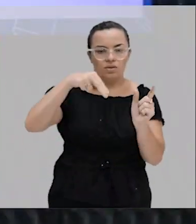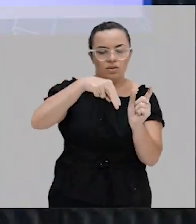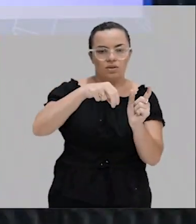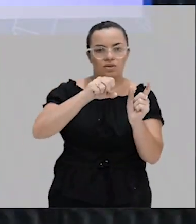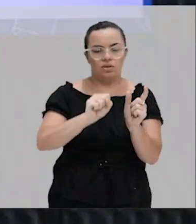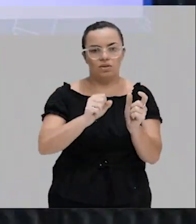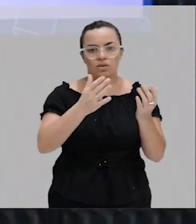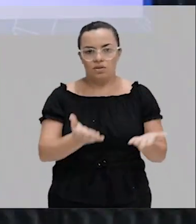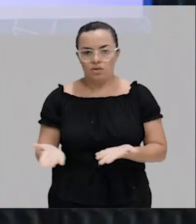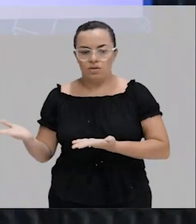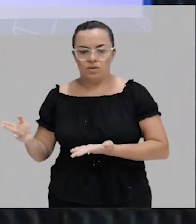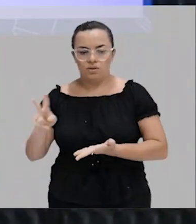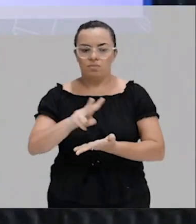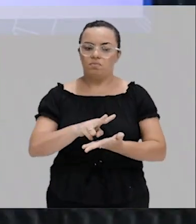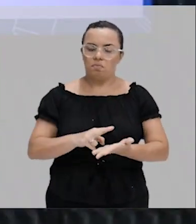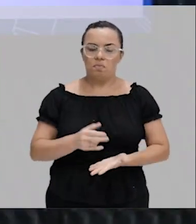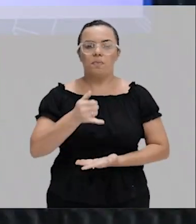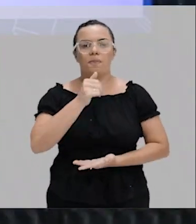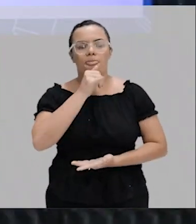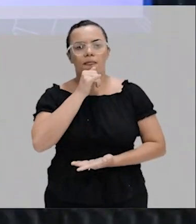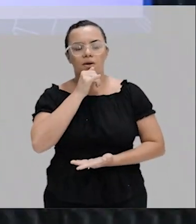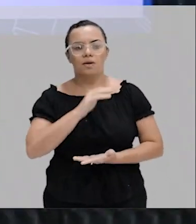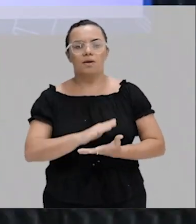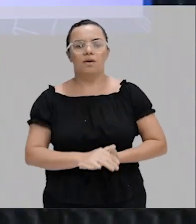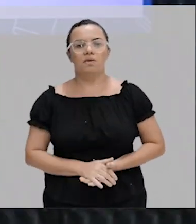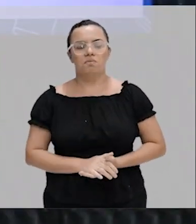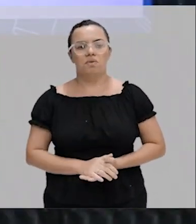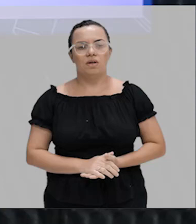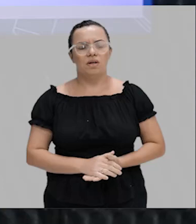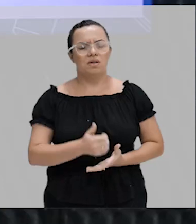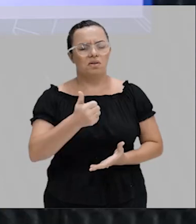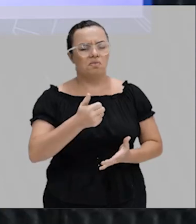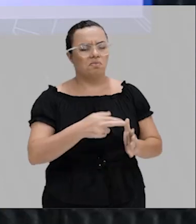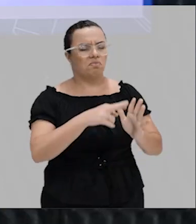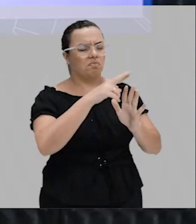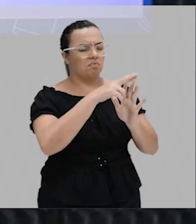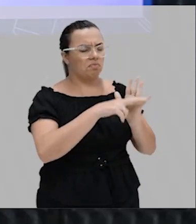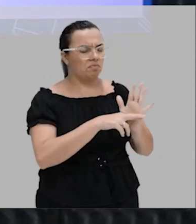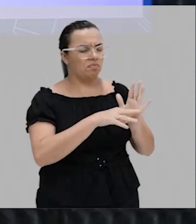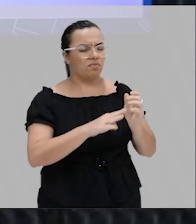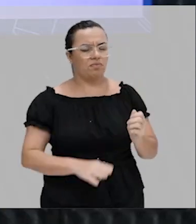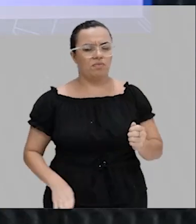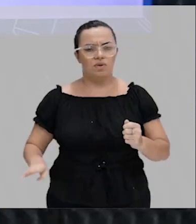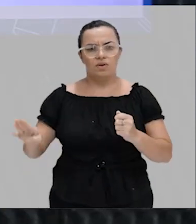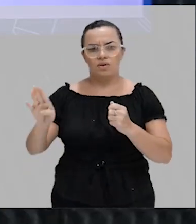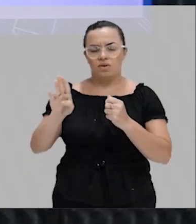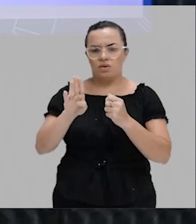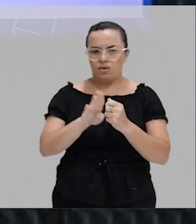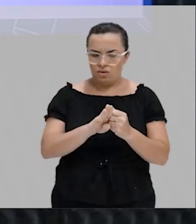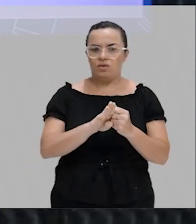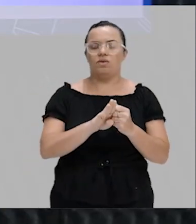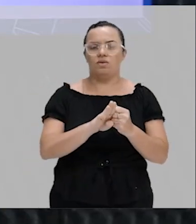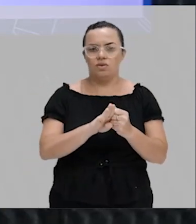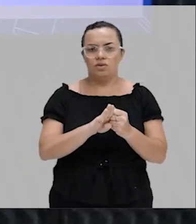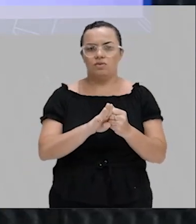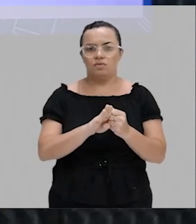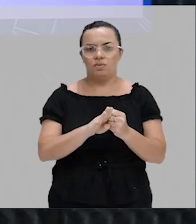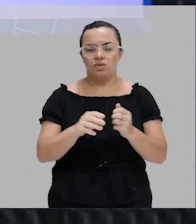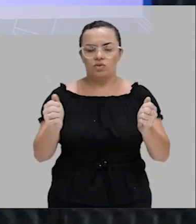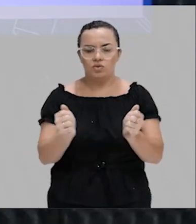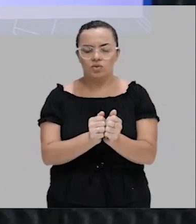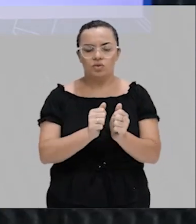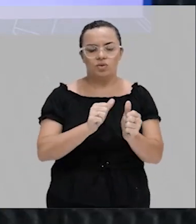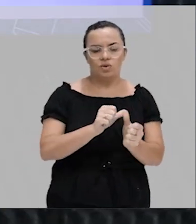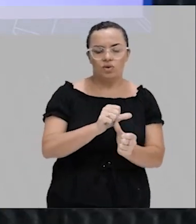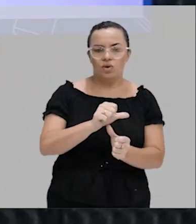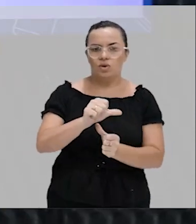são bem mais simples, né? Vocês vão perceber que quando a gente vai lá para os substantivos compostos, aí a gente já tem que ter muita atenção,